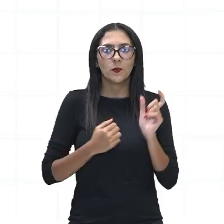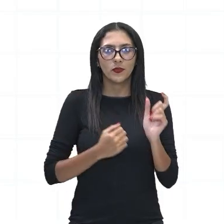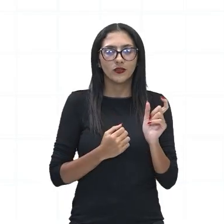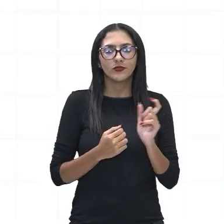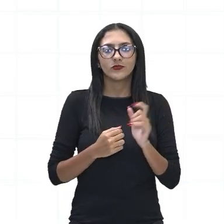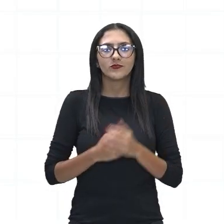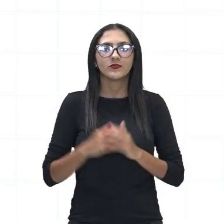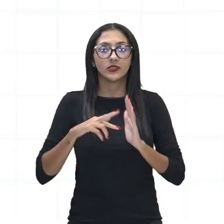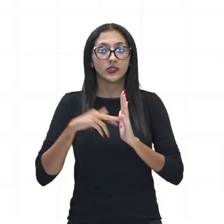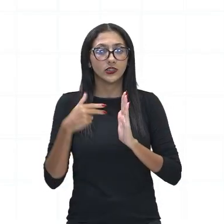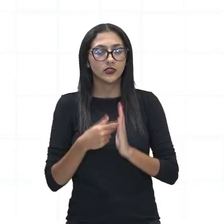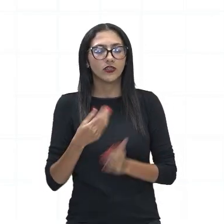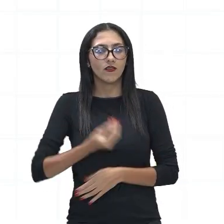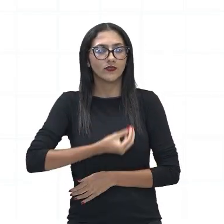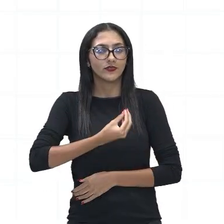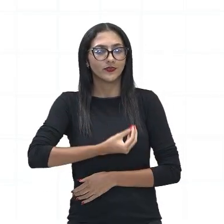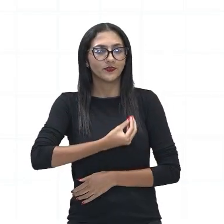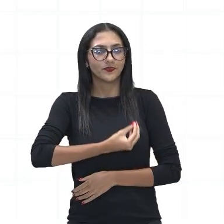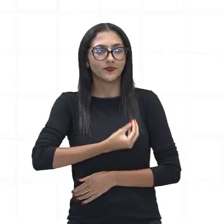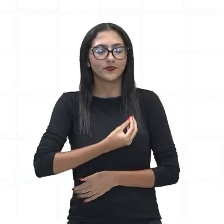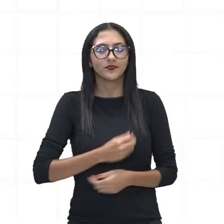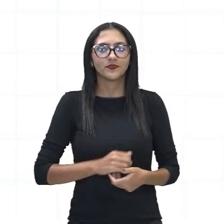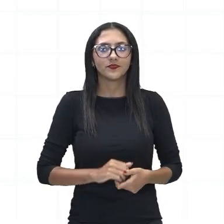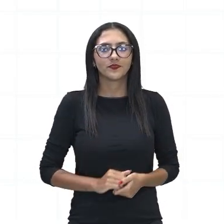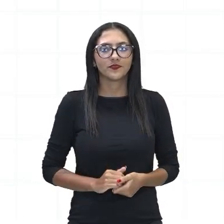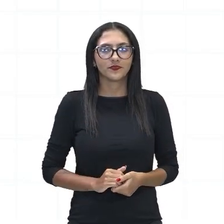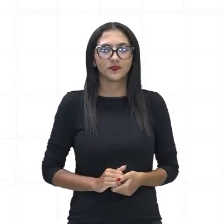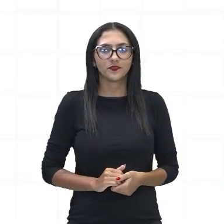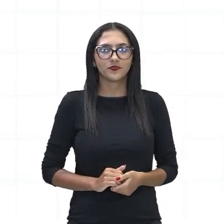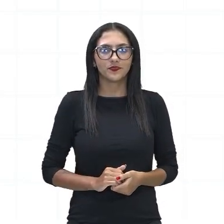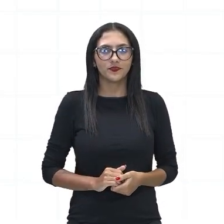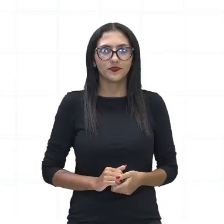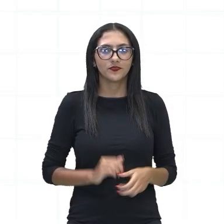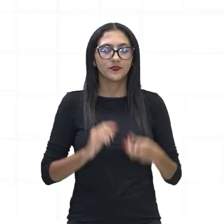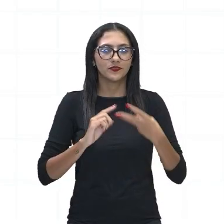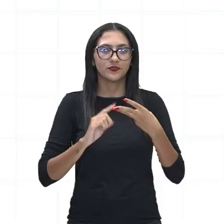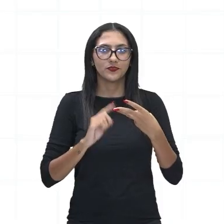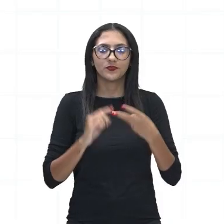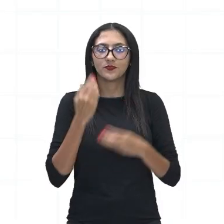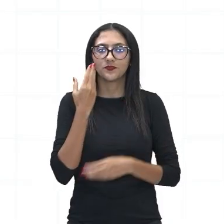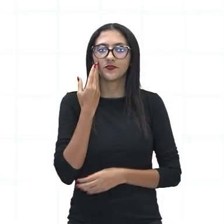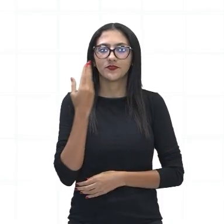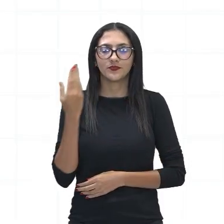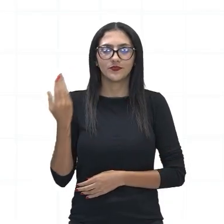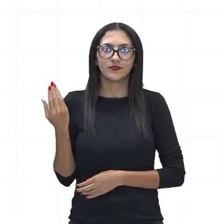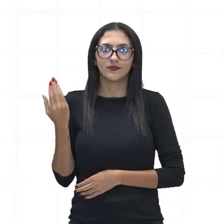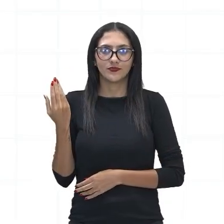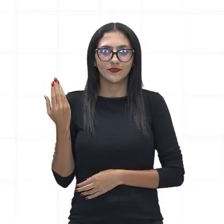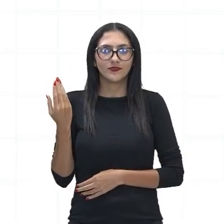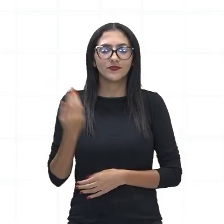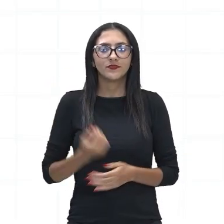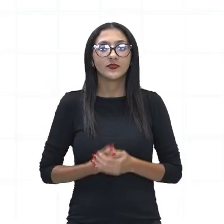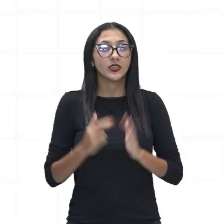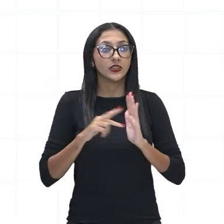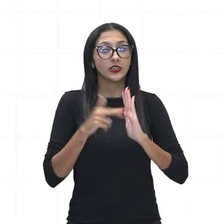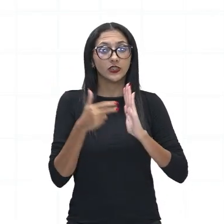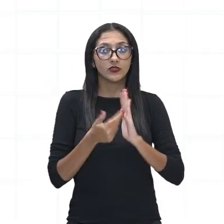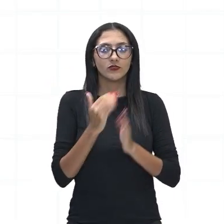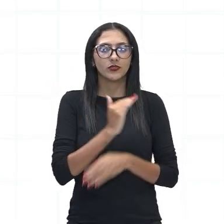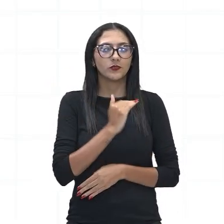vida, life. Em seguida, nós temos death. Death. Death, que é